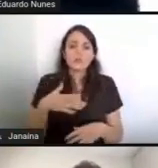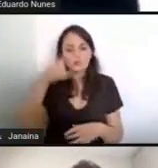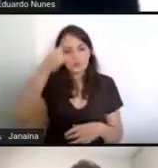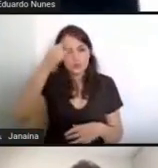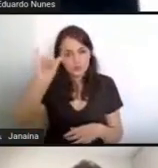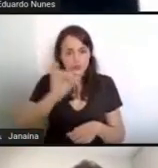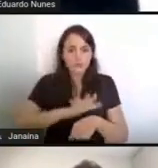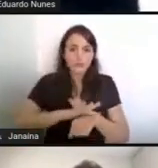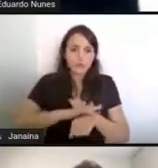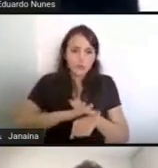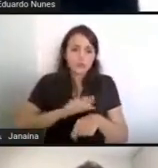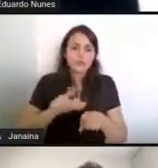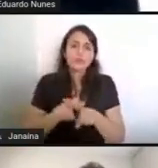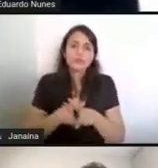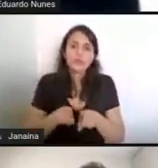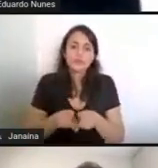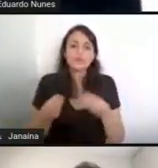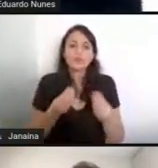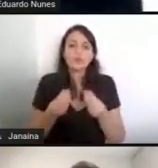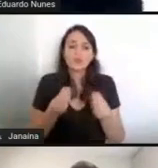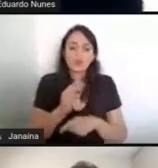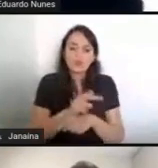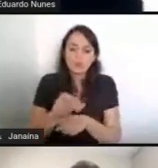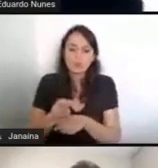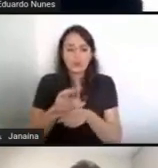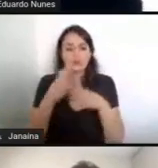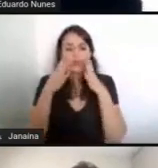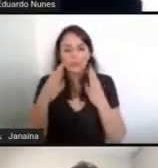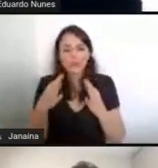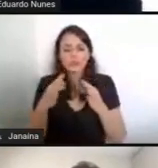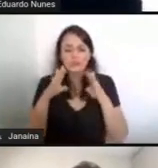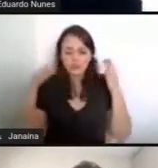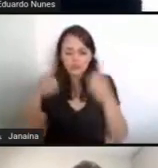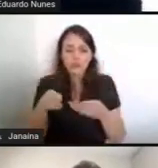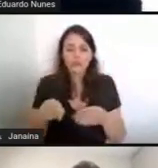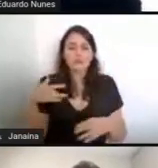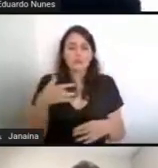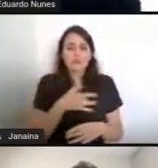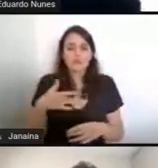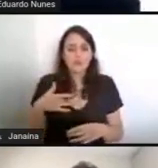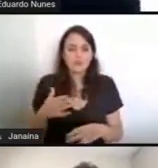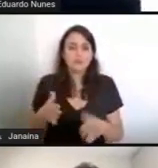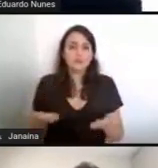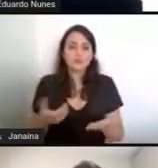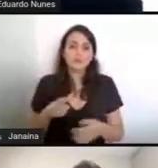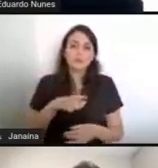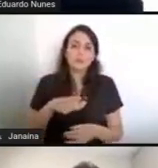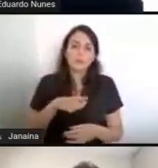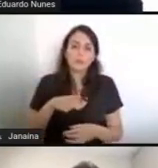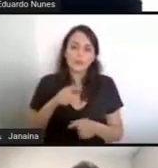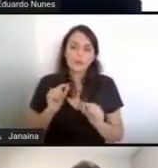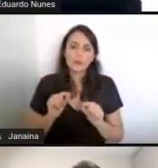ações de atenção à saúde, de atenção primária, secundária e terciária. Então, a gente tem em mãos, né, um dos maiores e